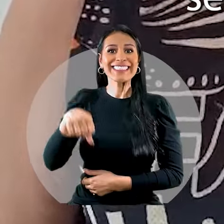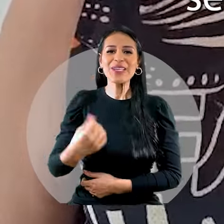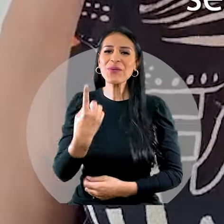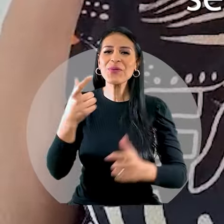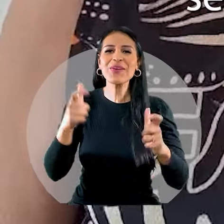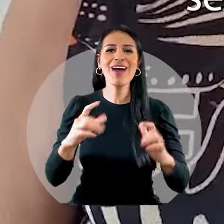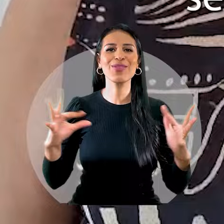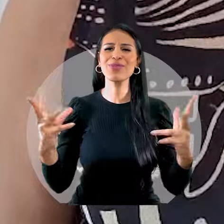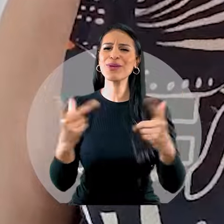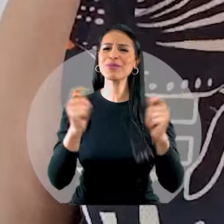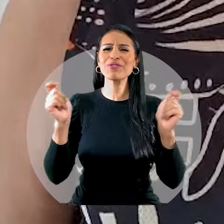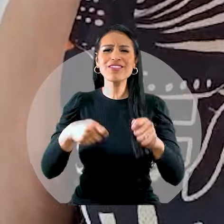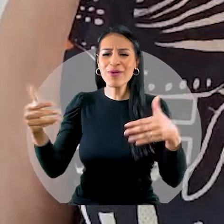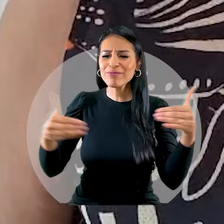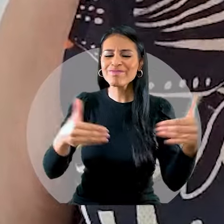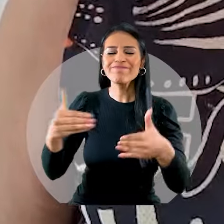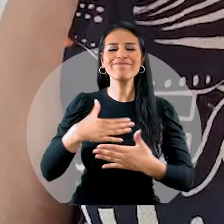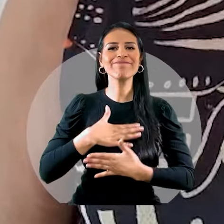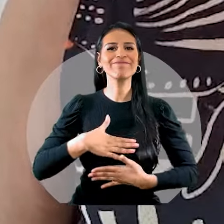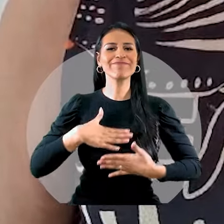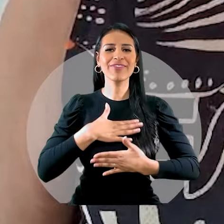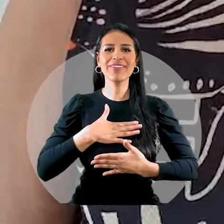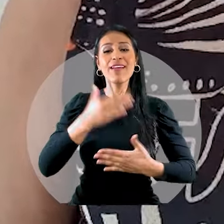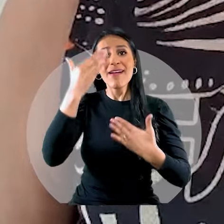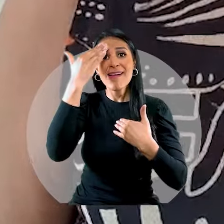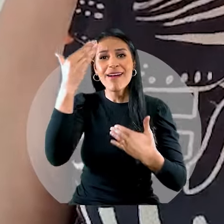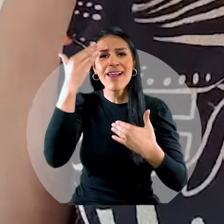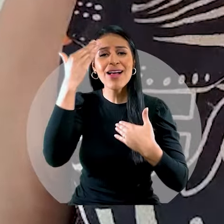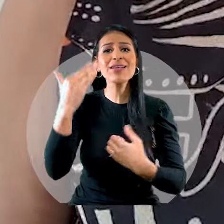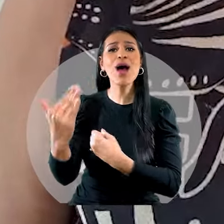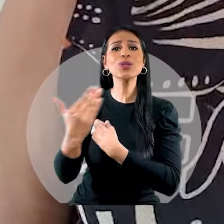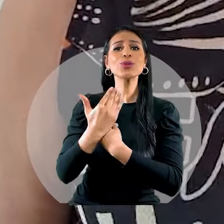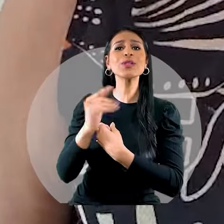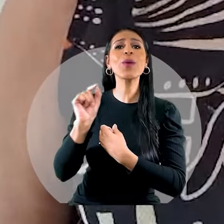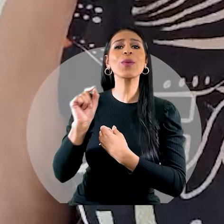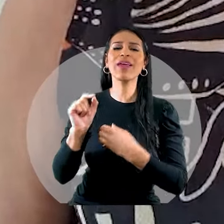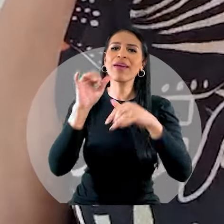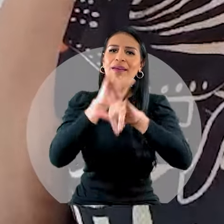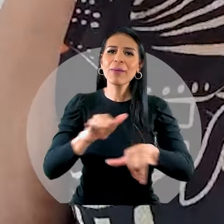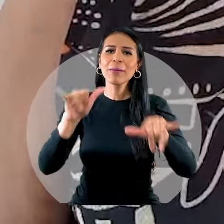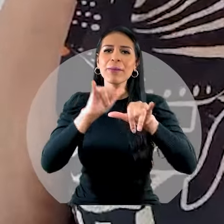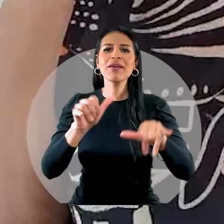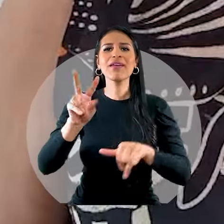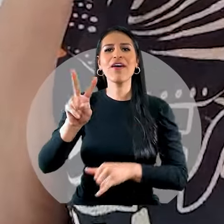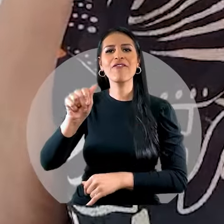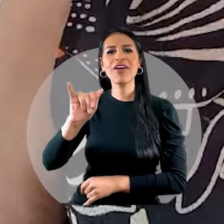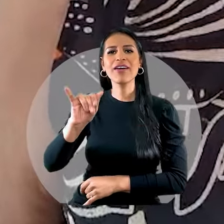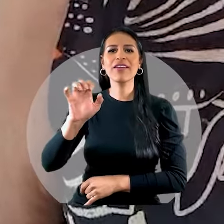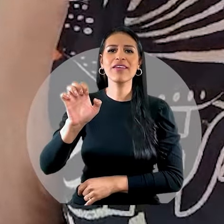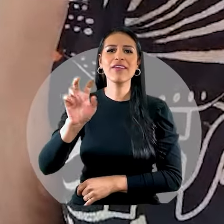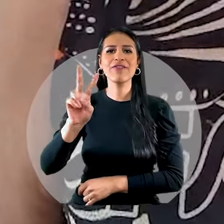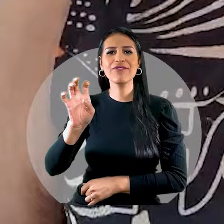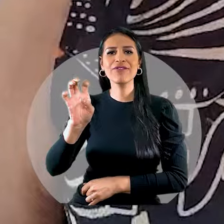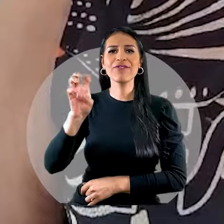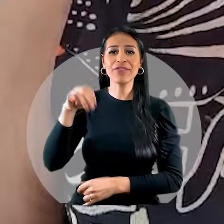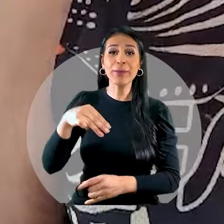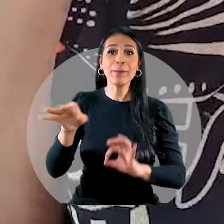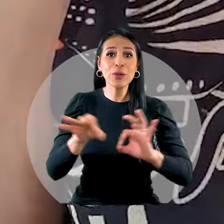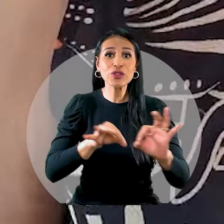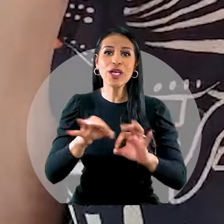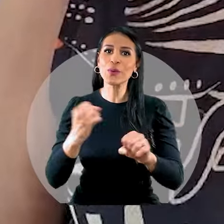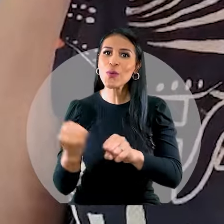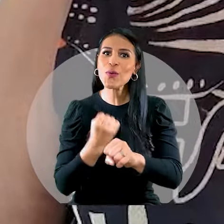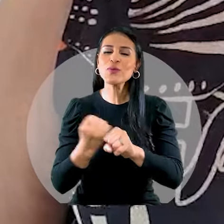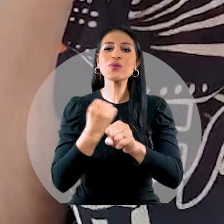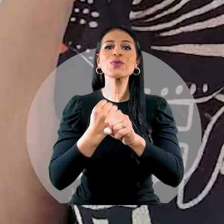onde todos podem sentir-se bem-vindos e confortáveis. Graças à ajuda significativa da campanha Vai e Vem, nosso